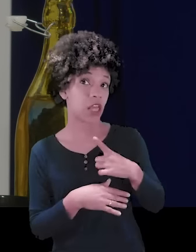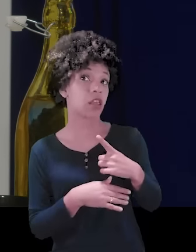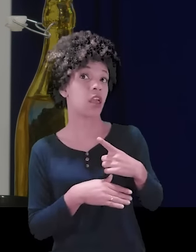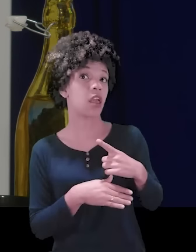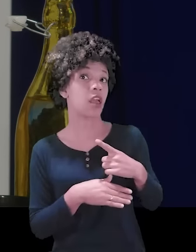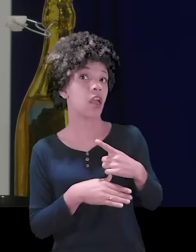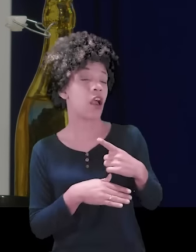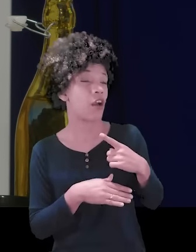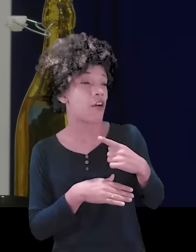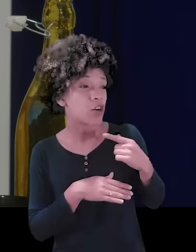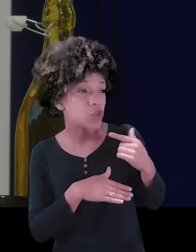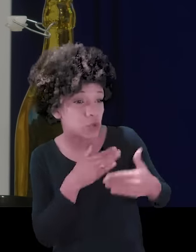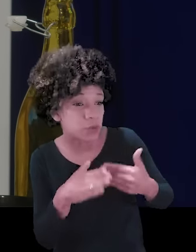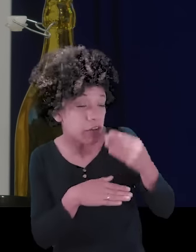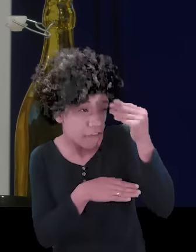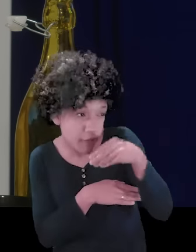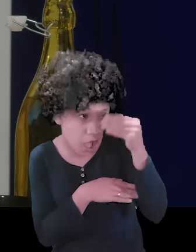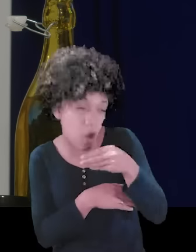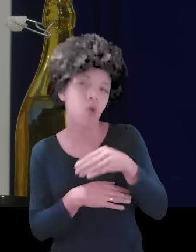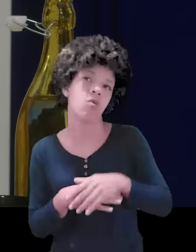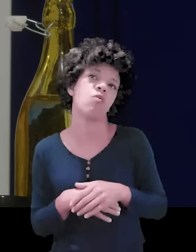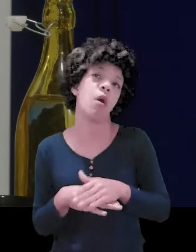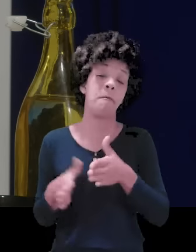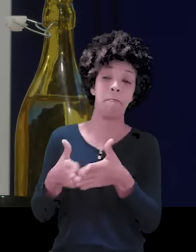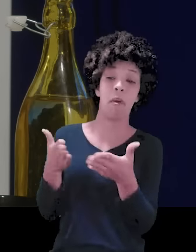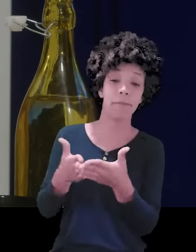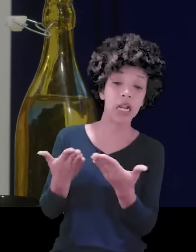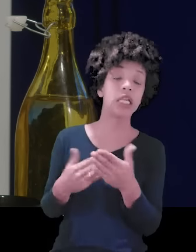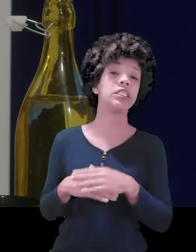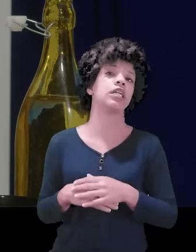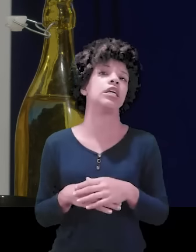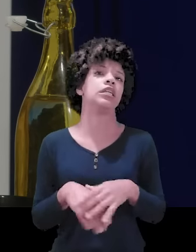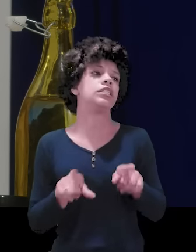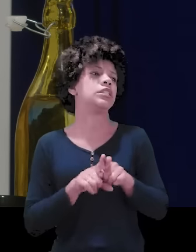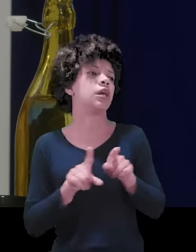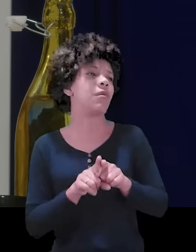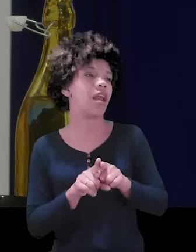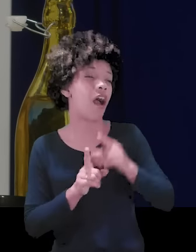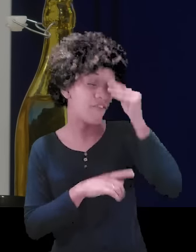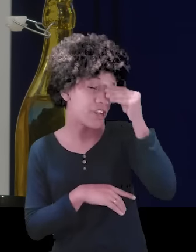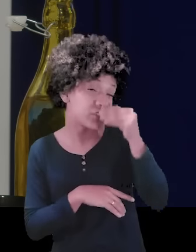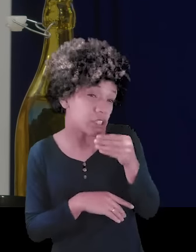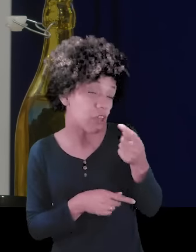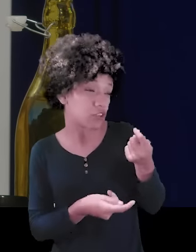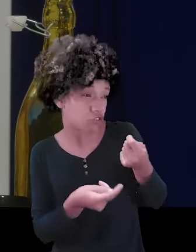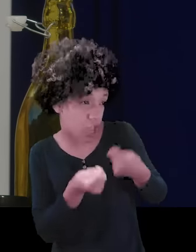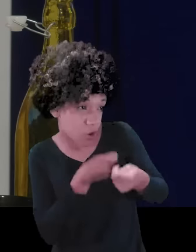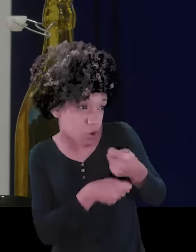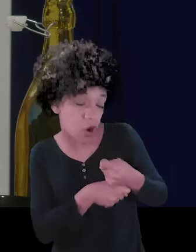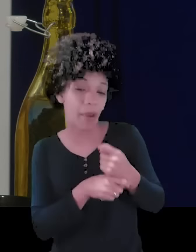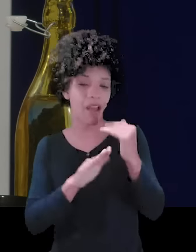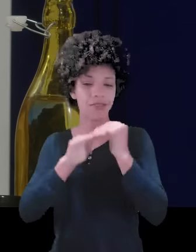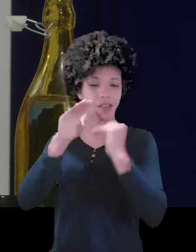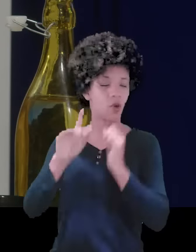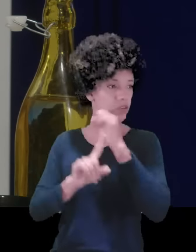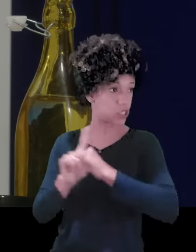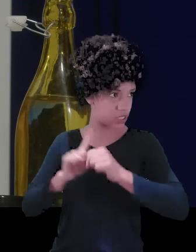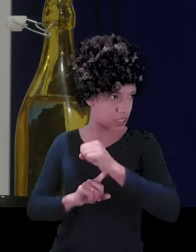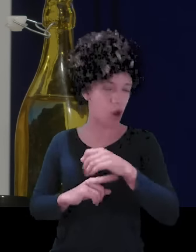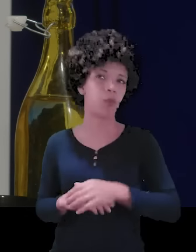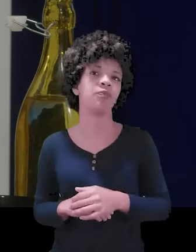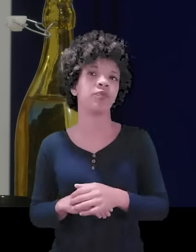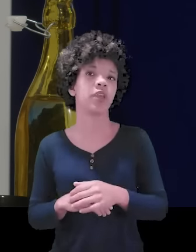subdesenvolvimento onde tem é pobreza assim questões de vulnerabilidade Econômica desigualdade